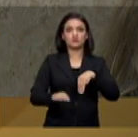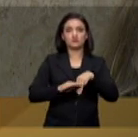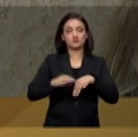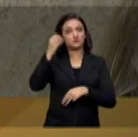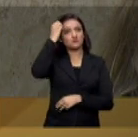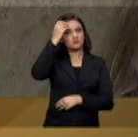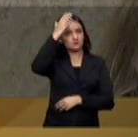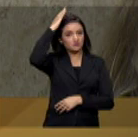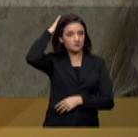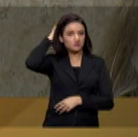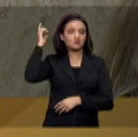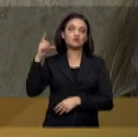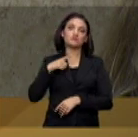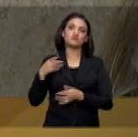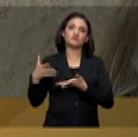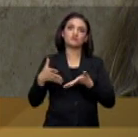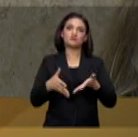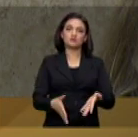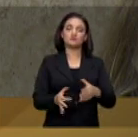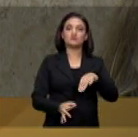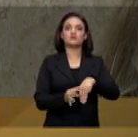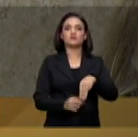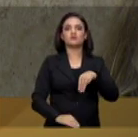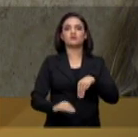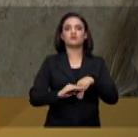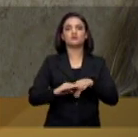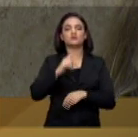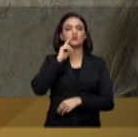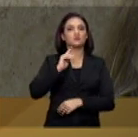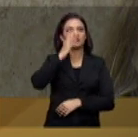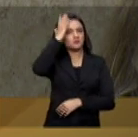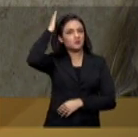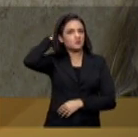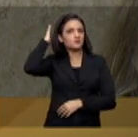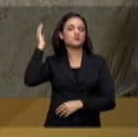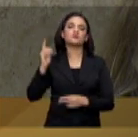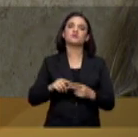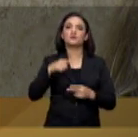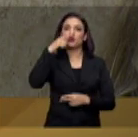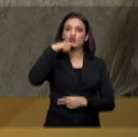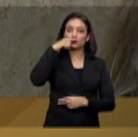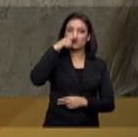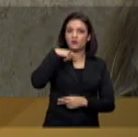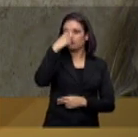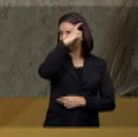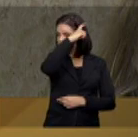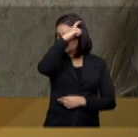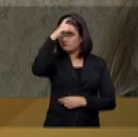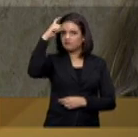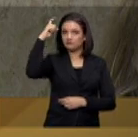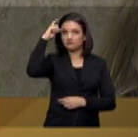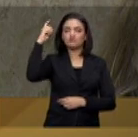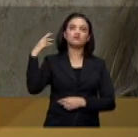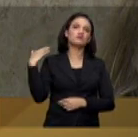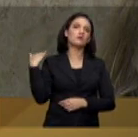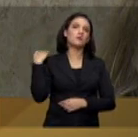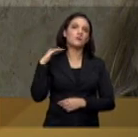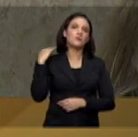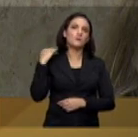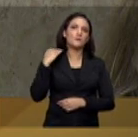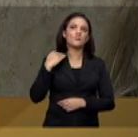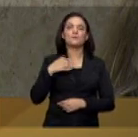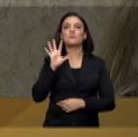Fux, presentes à sessão os senhores ministros Marco Aurélio, Gilmar Mendes, Ricardo Lewandowski, Carmen Lúcia, Dias